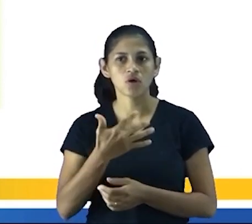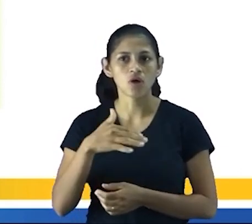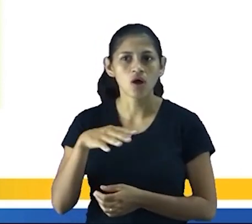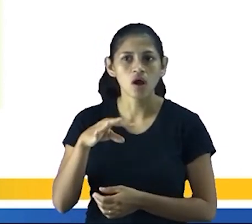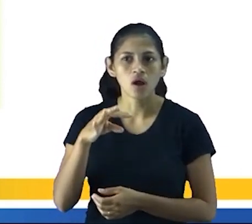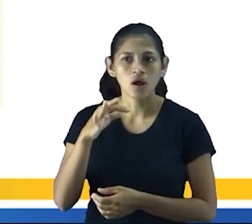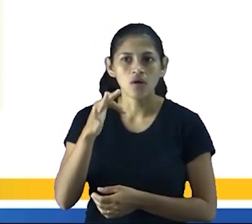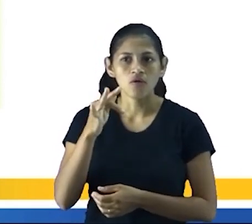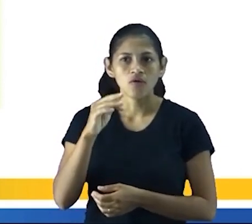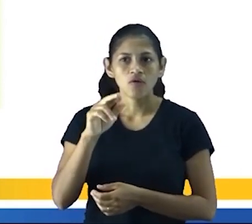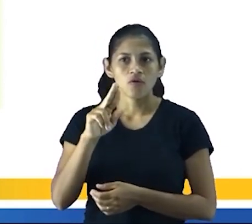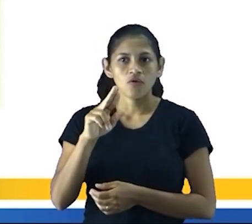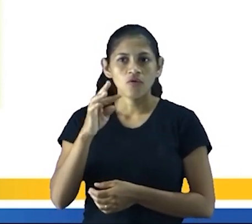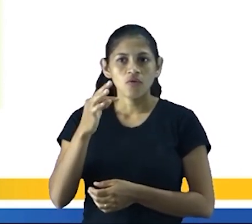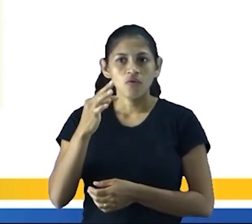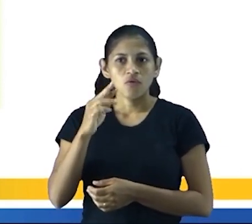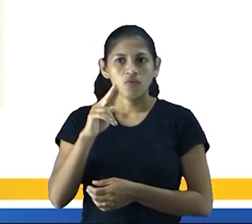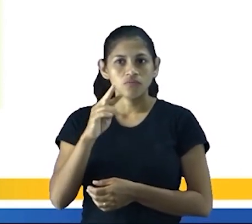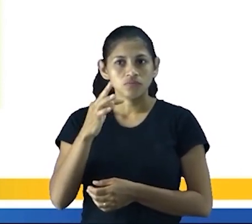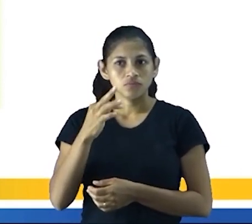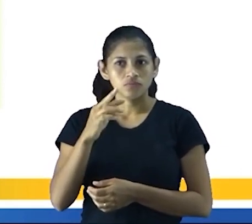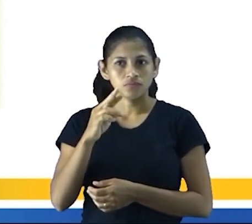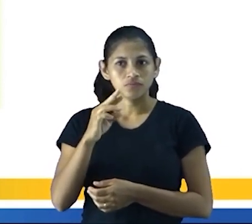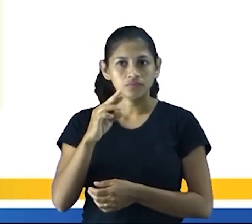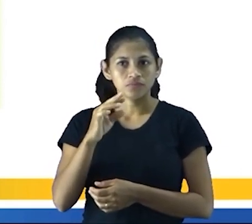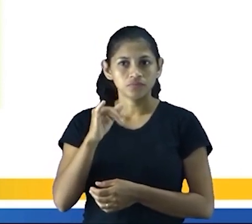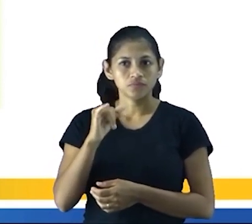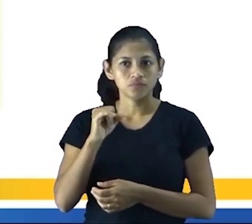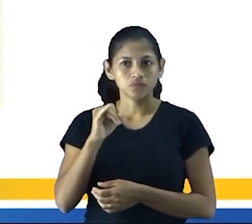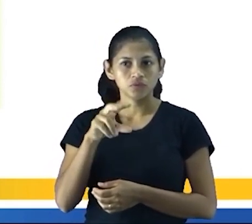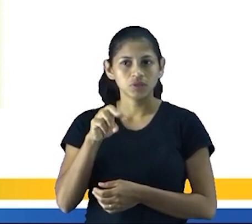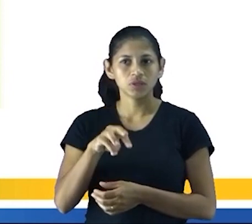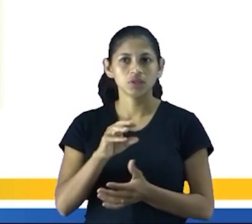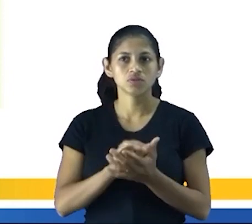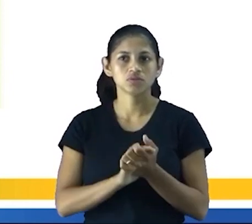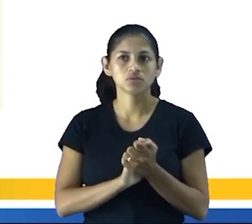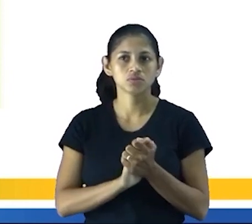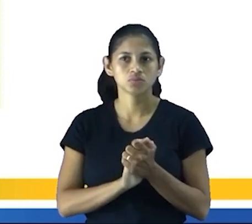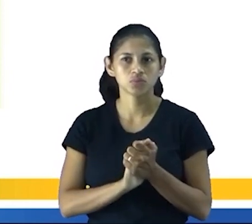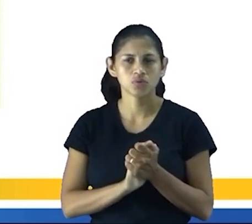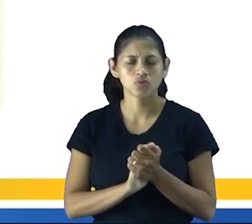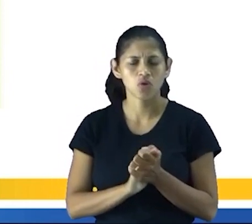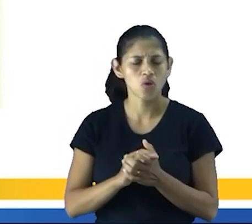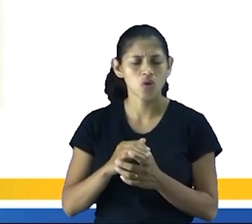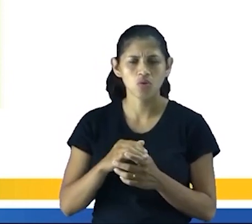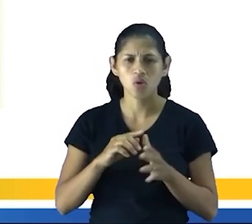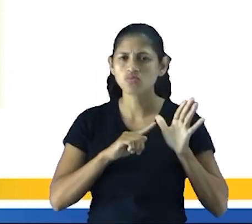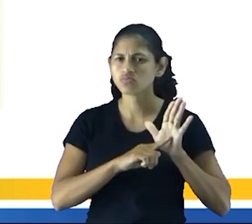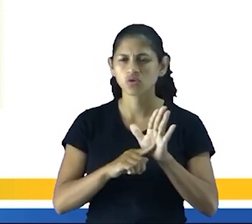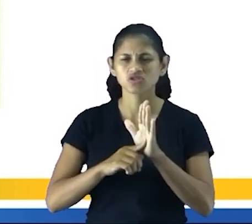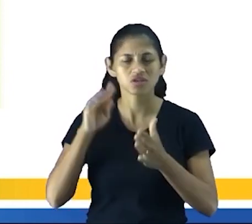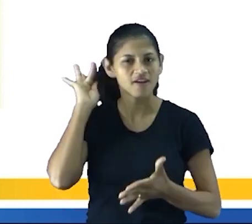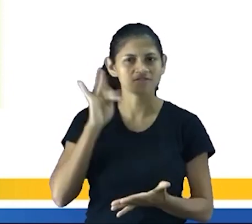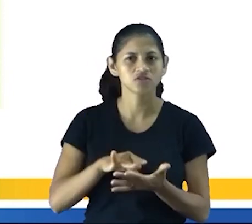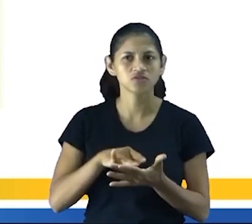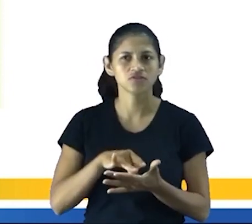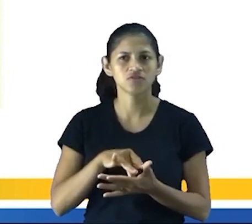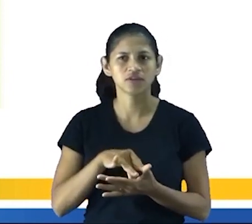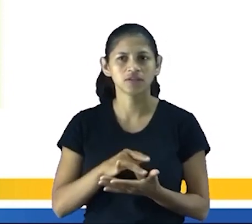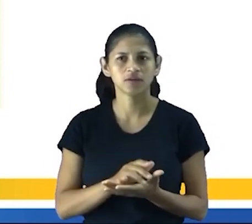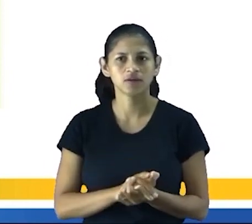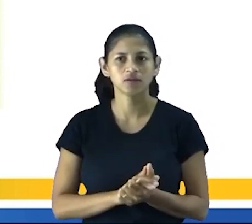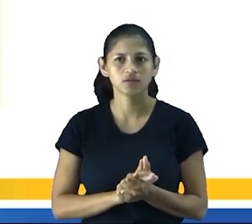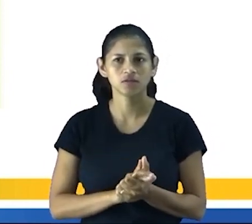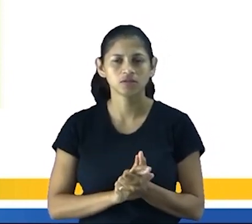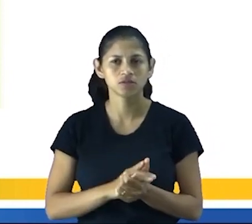não reproduzem com frequência aquela regularidade crítica que se insinua na escritura